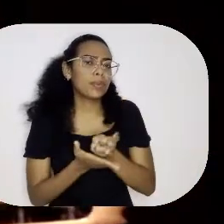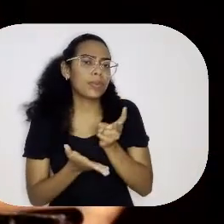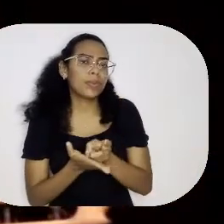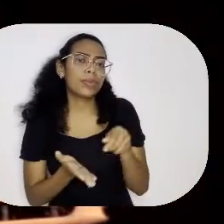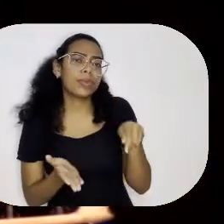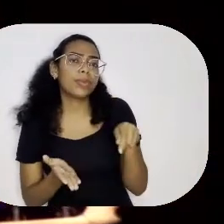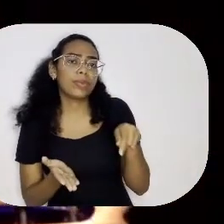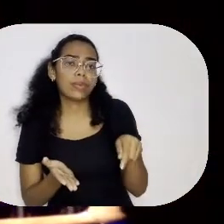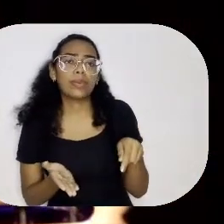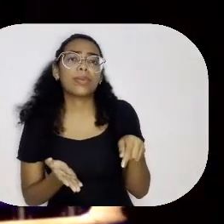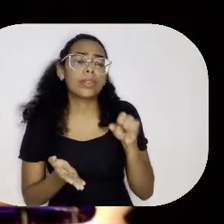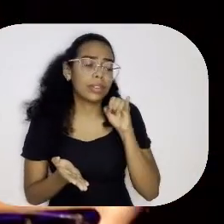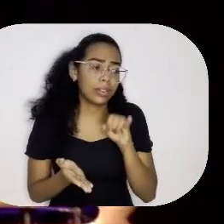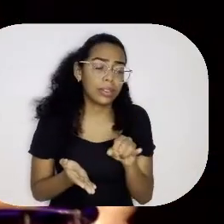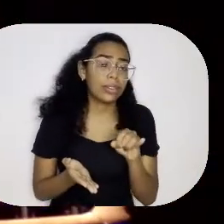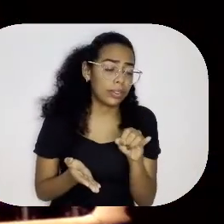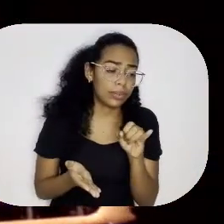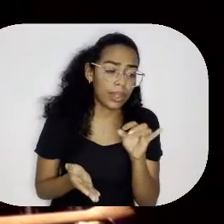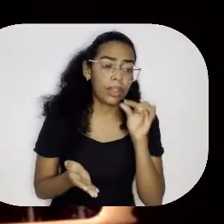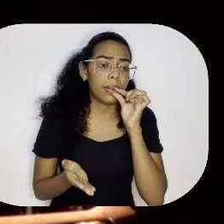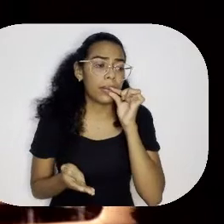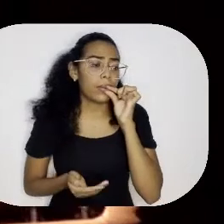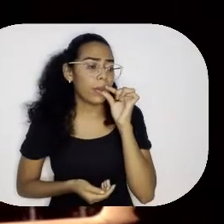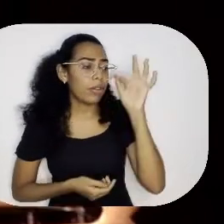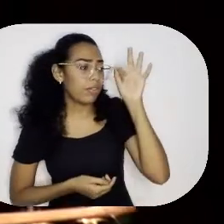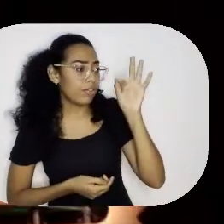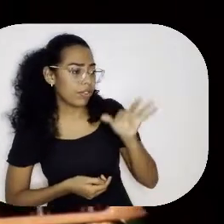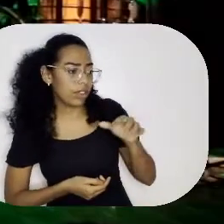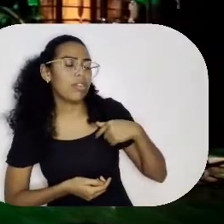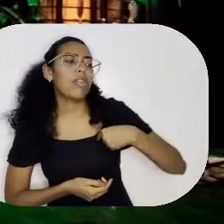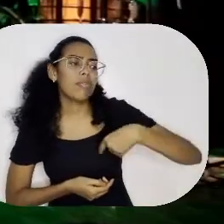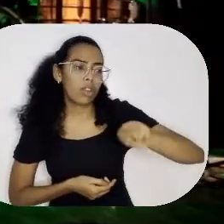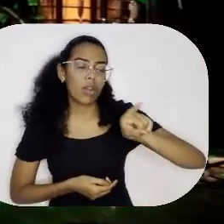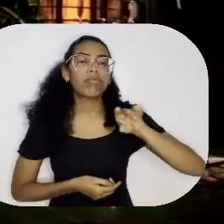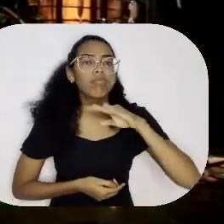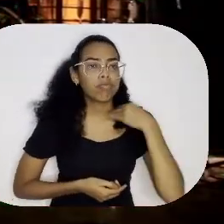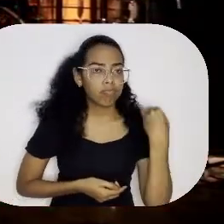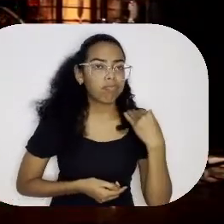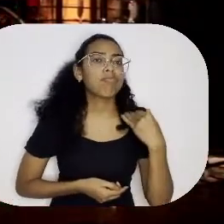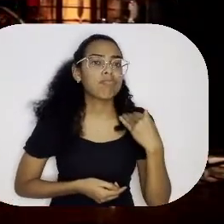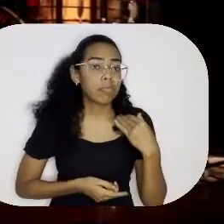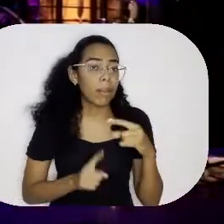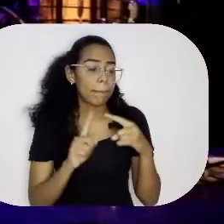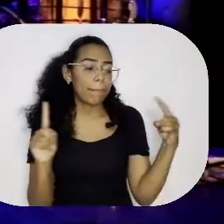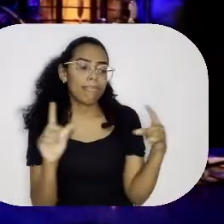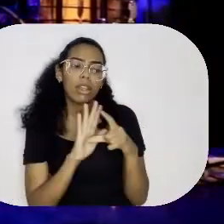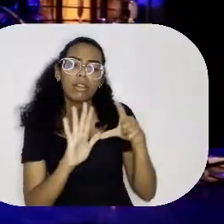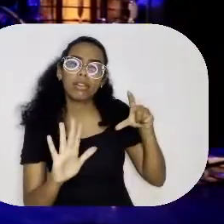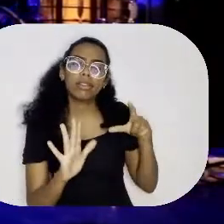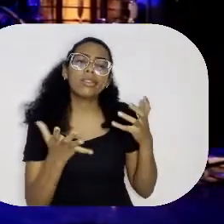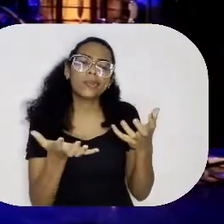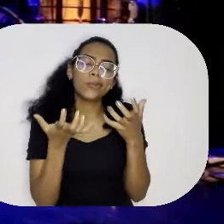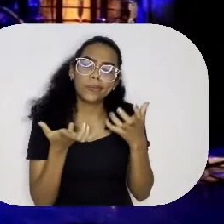A partida da vida só acaba com o apito final. Além do tempo normal,